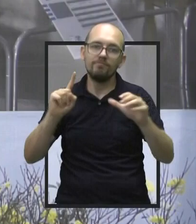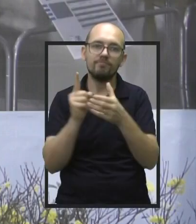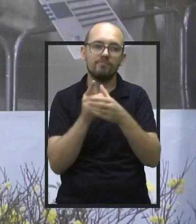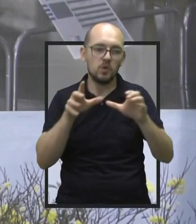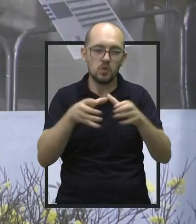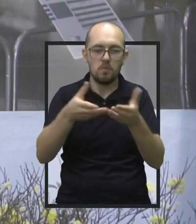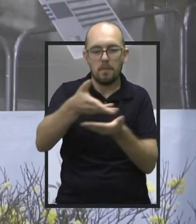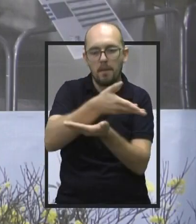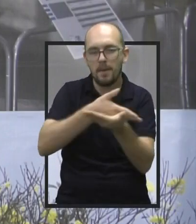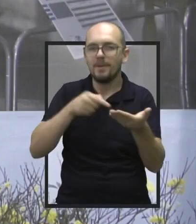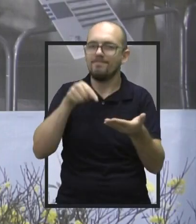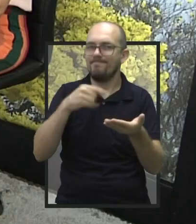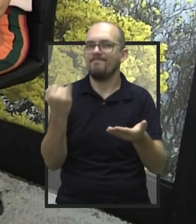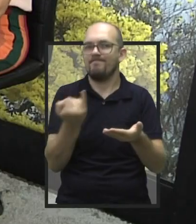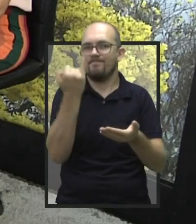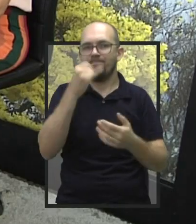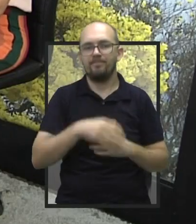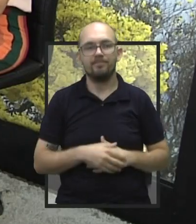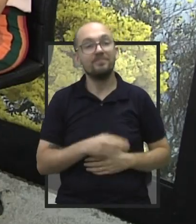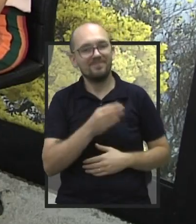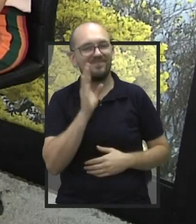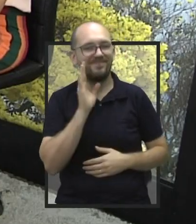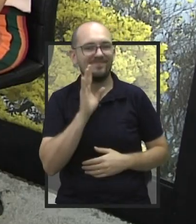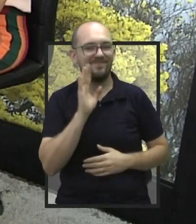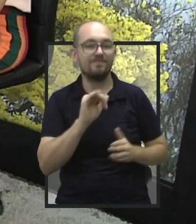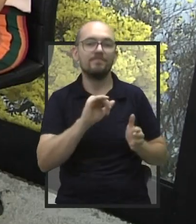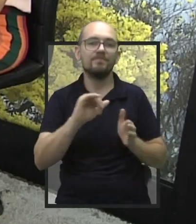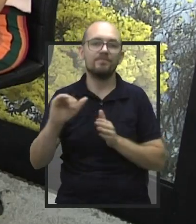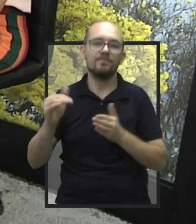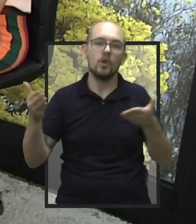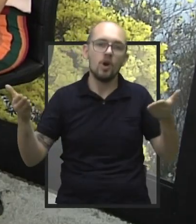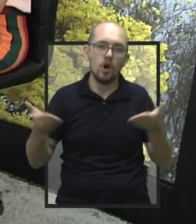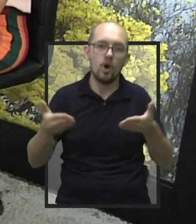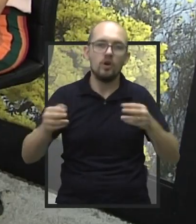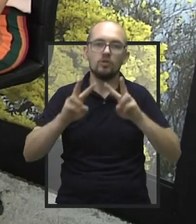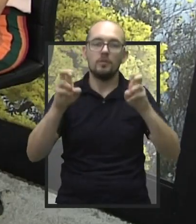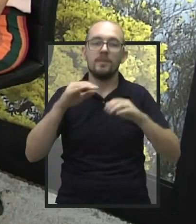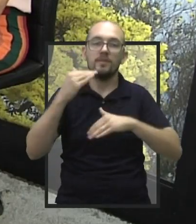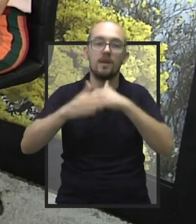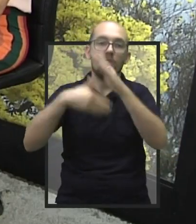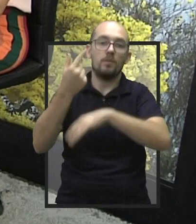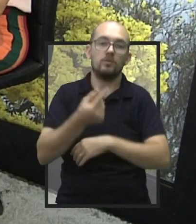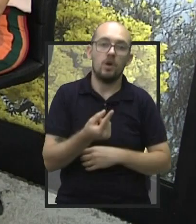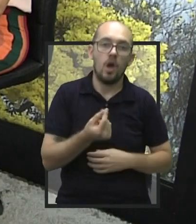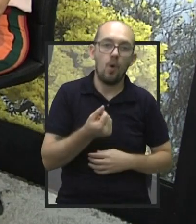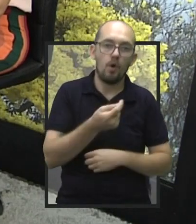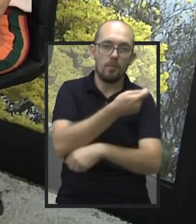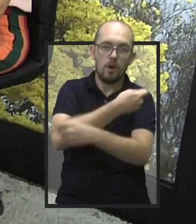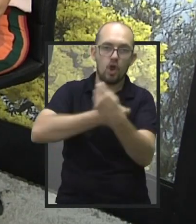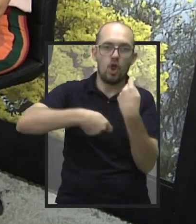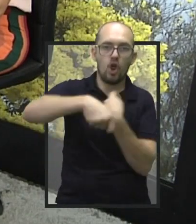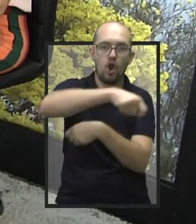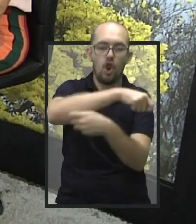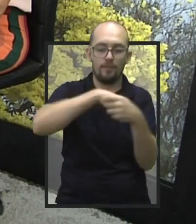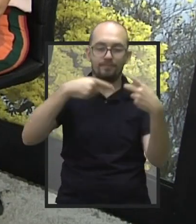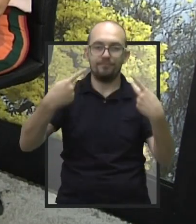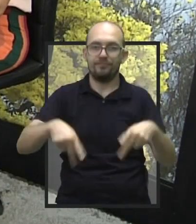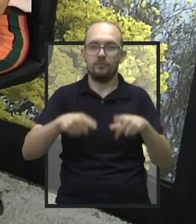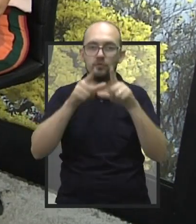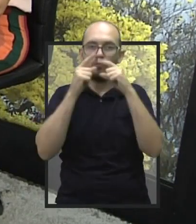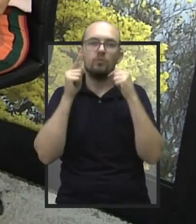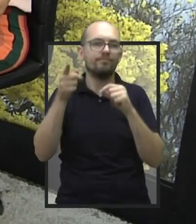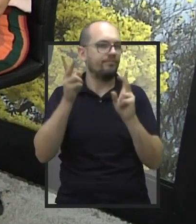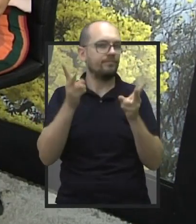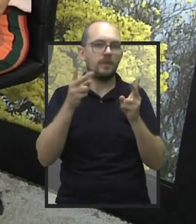muito importante. Legal. Vereadora, vamos falar agora de desenvolvimento econômico aqui no nosso município. Esse tem sido um tema que a